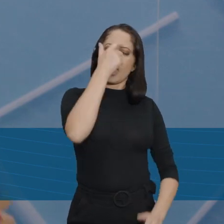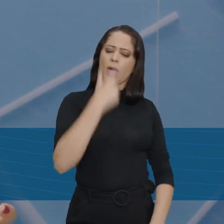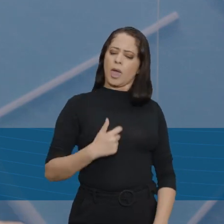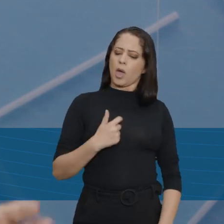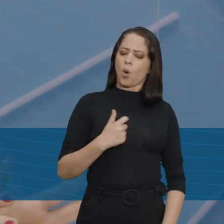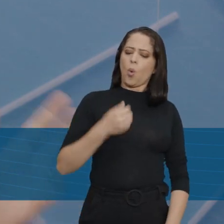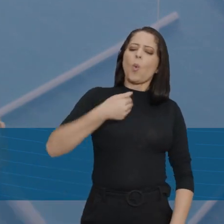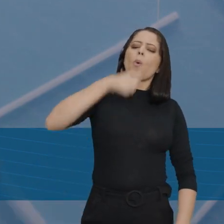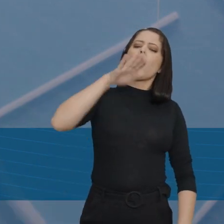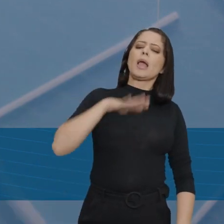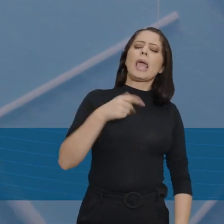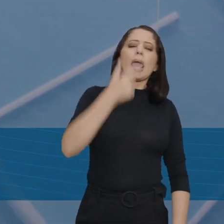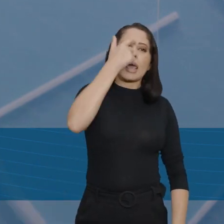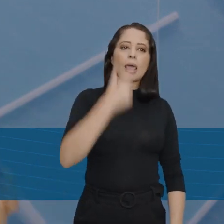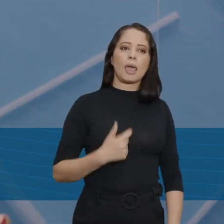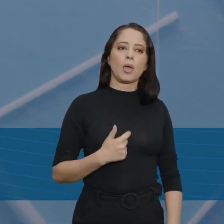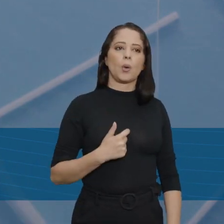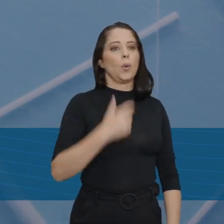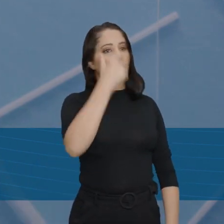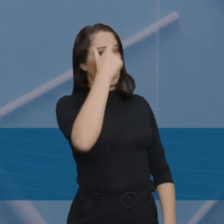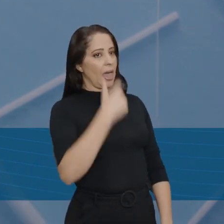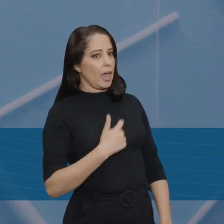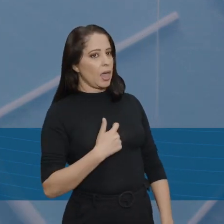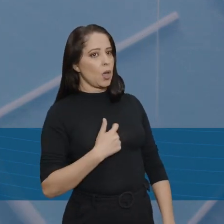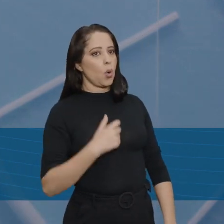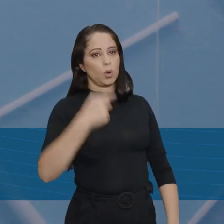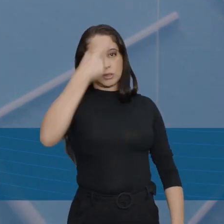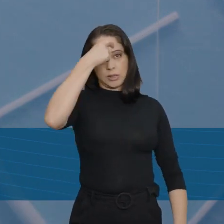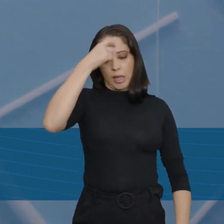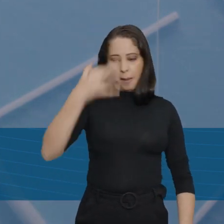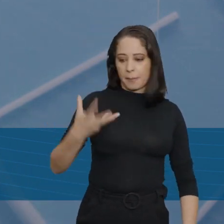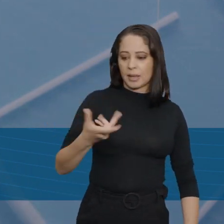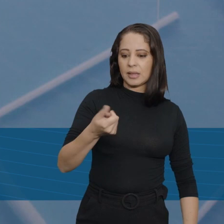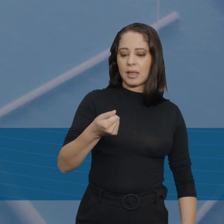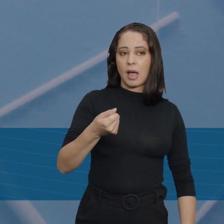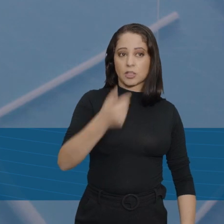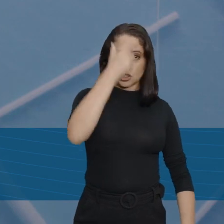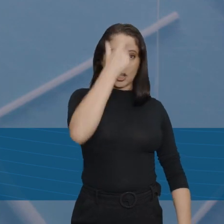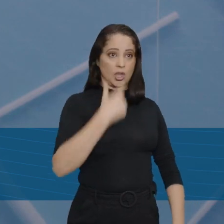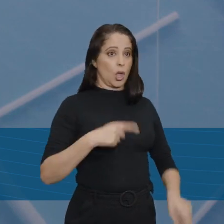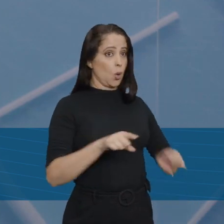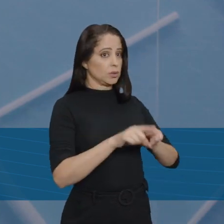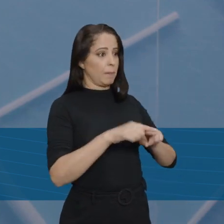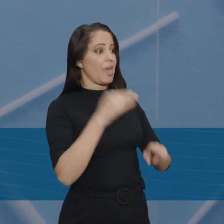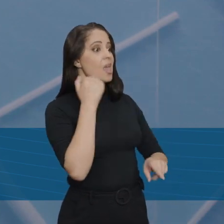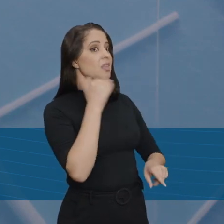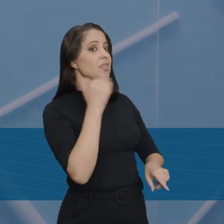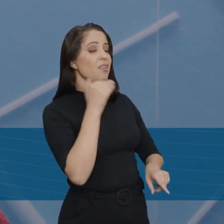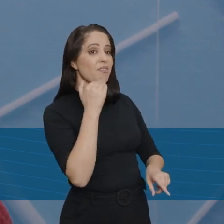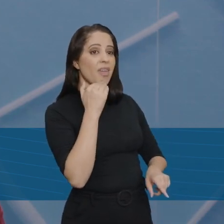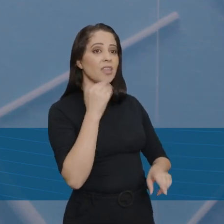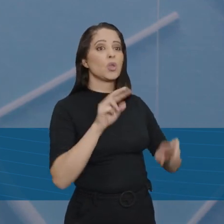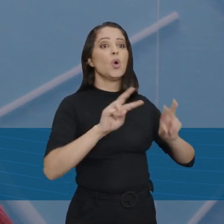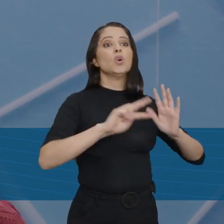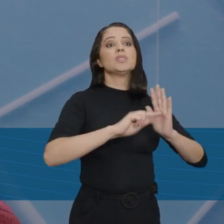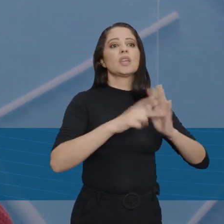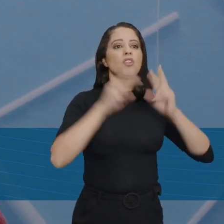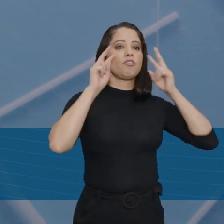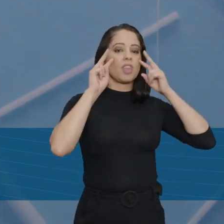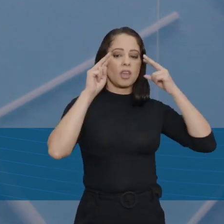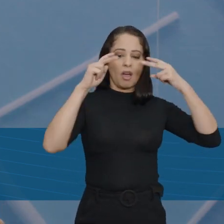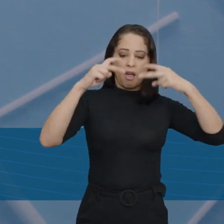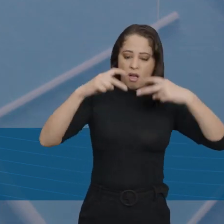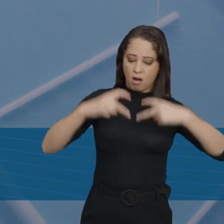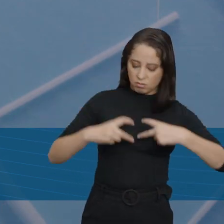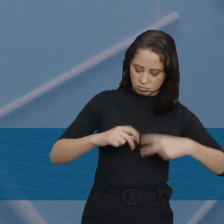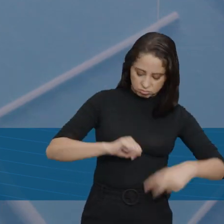Eu tenho essa habilidade, mas eu também tenho essa fraqueza, né? Esse conhecimento aí, esse